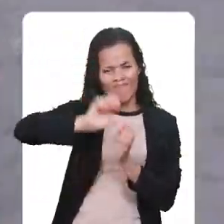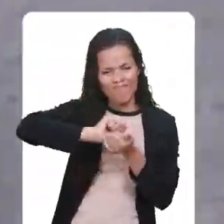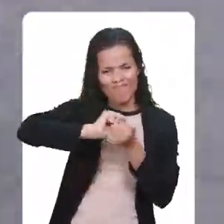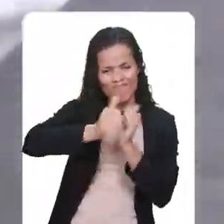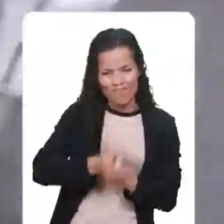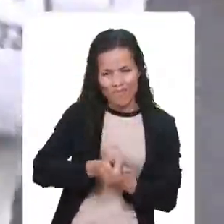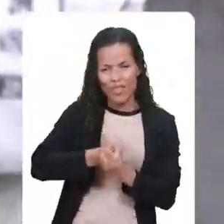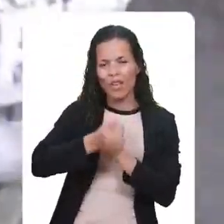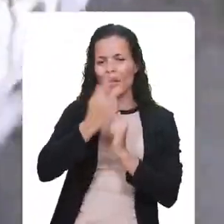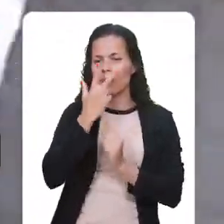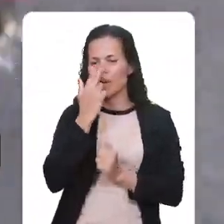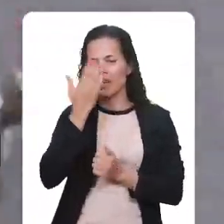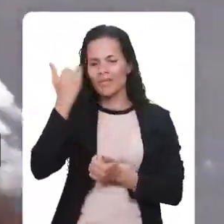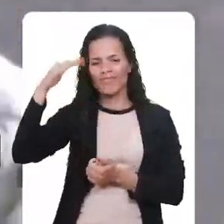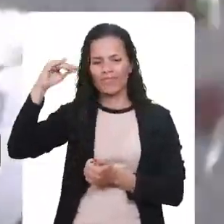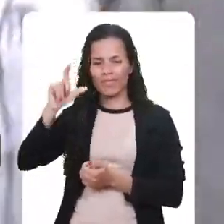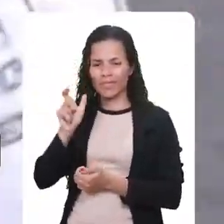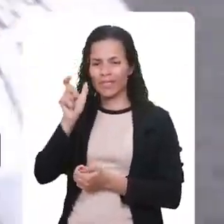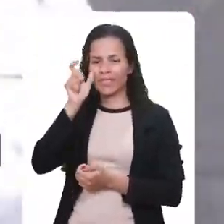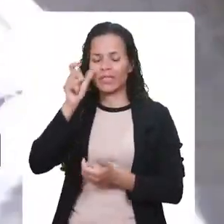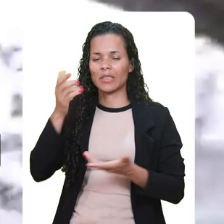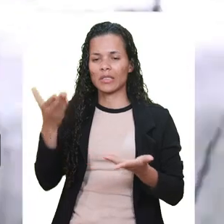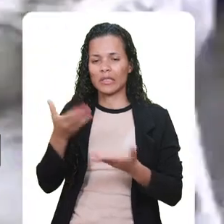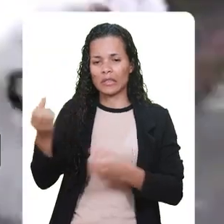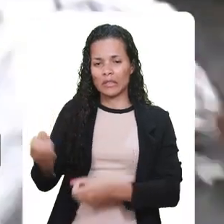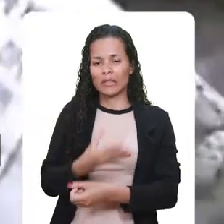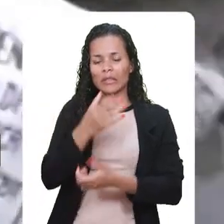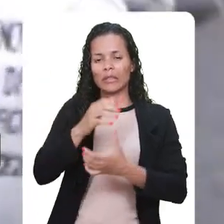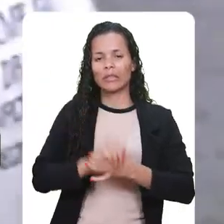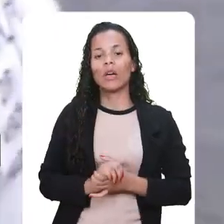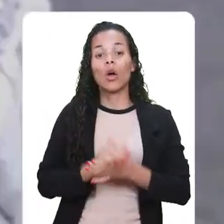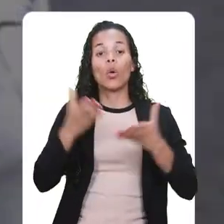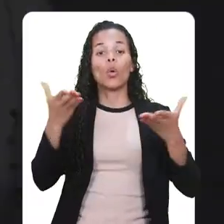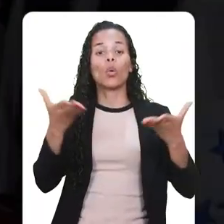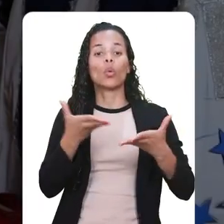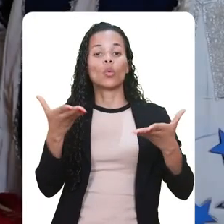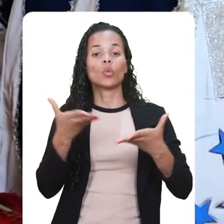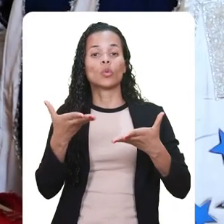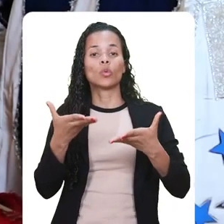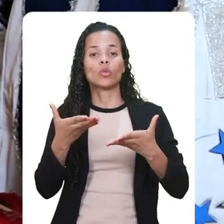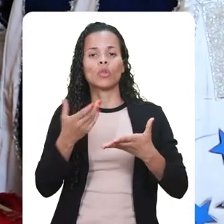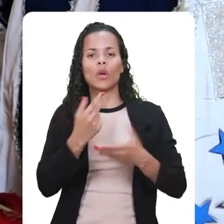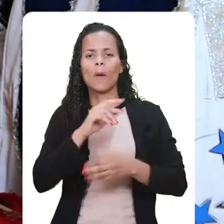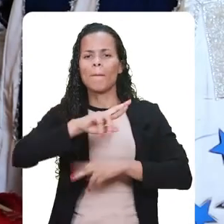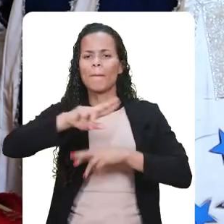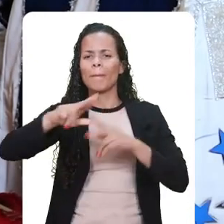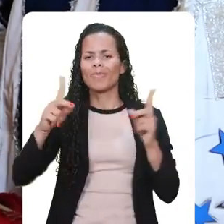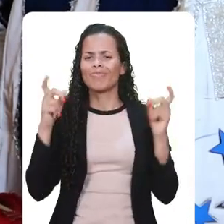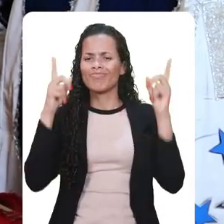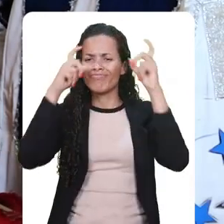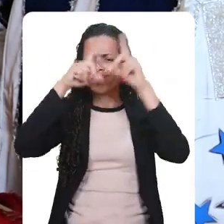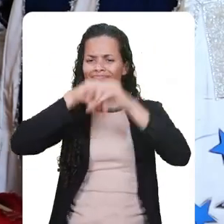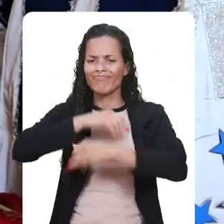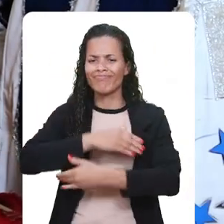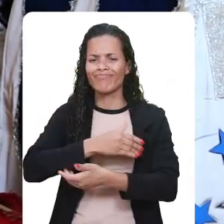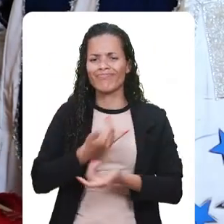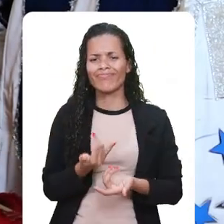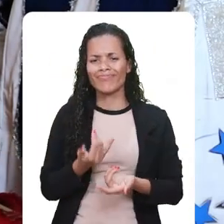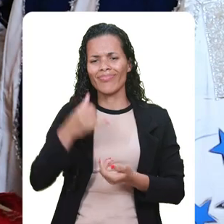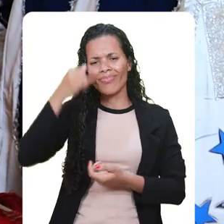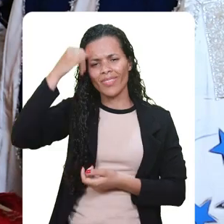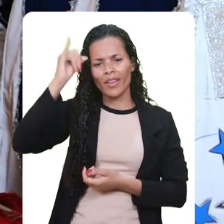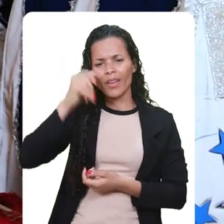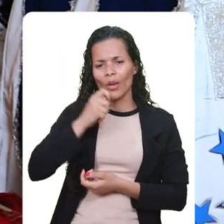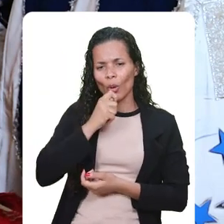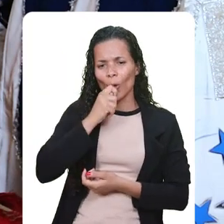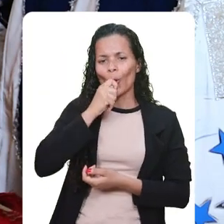legado deixado pelos antigos parece não despertar o interesse da nova geração. Hoje, uma das maiores dificuldades em relação